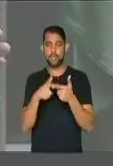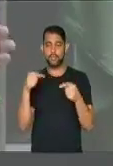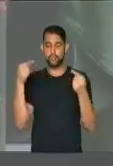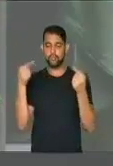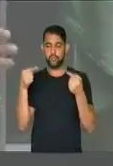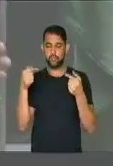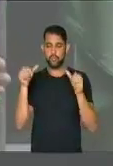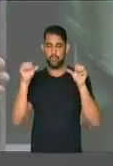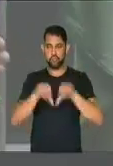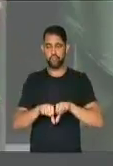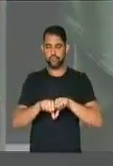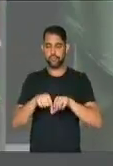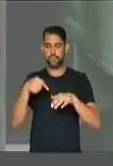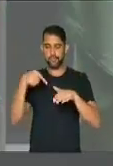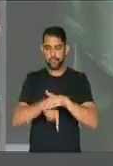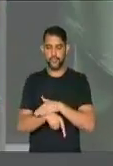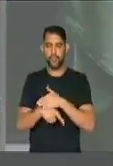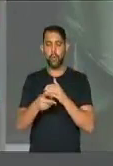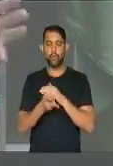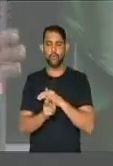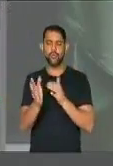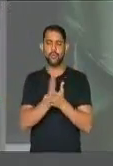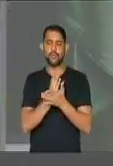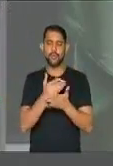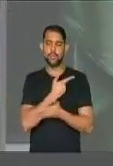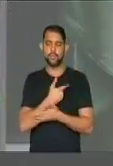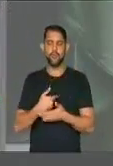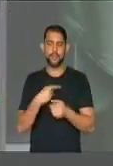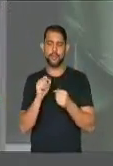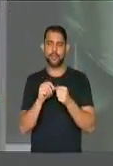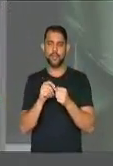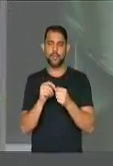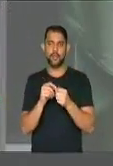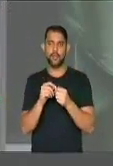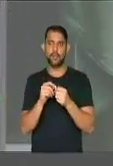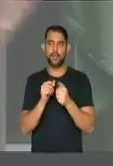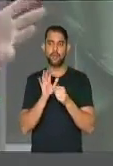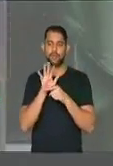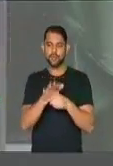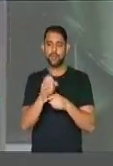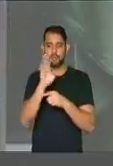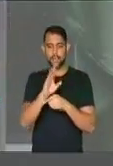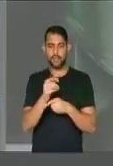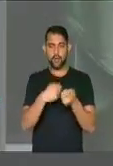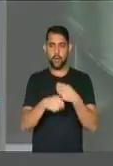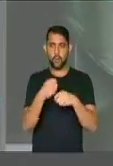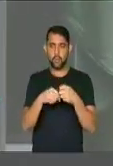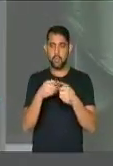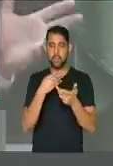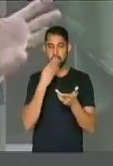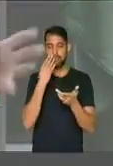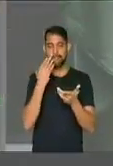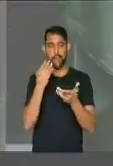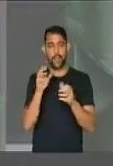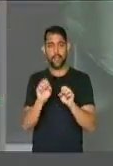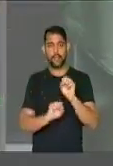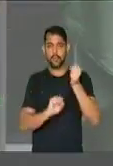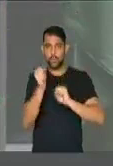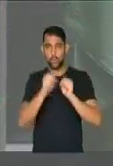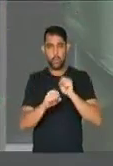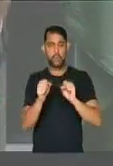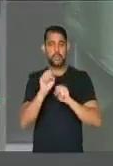em que esse governo tem levado a nossa nação, a nossa economia, a